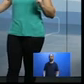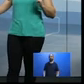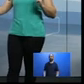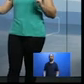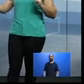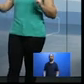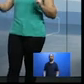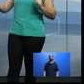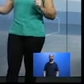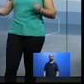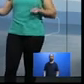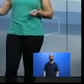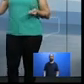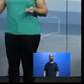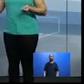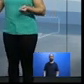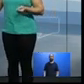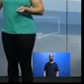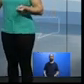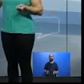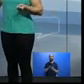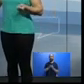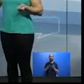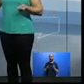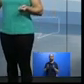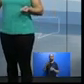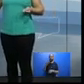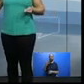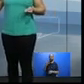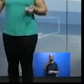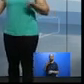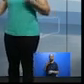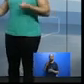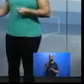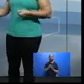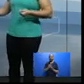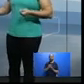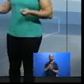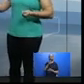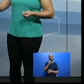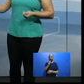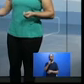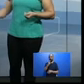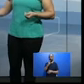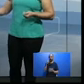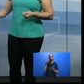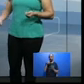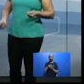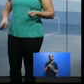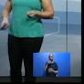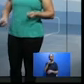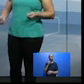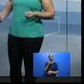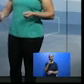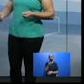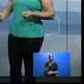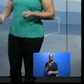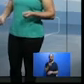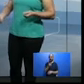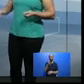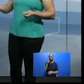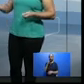vamos começar lá na unidade 4, na página 81 até 86. Vamos ver a unidade